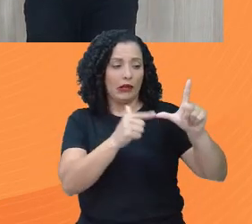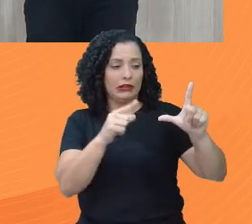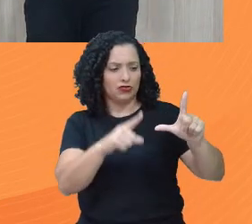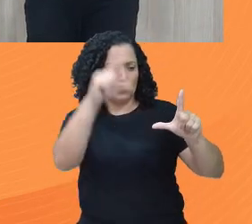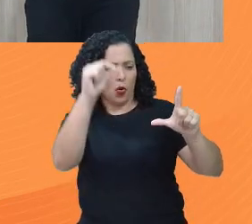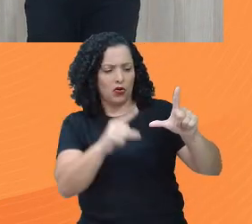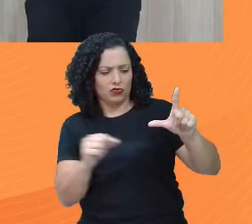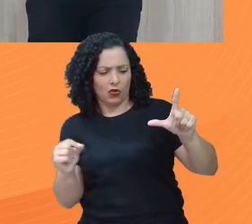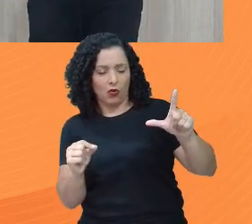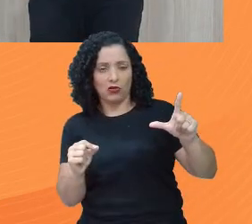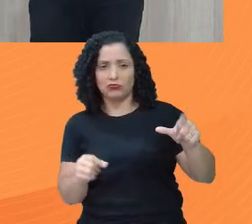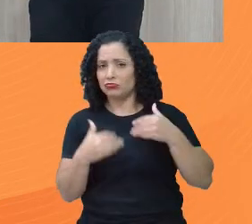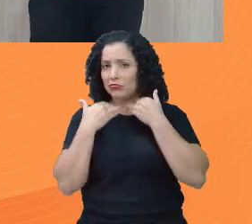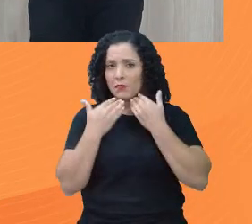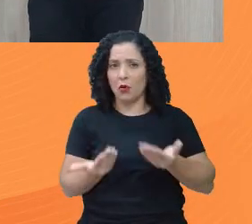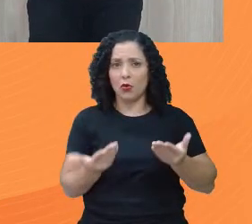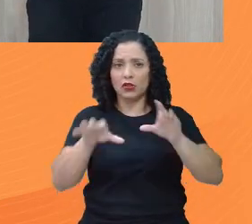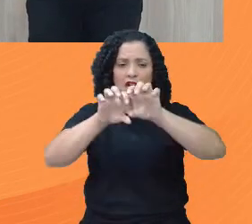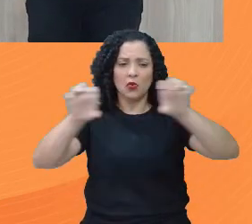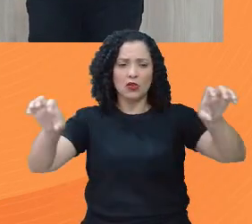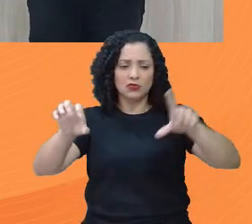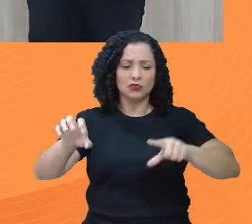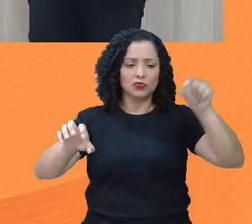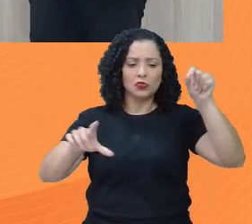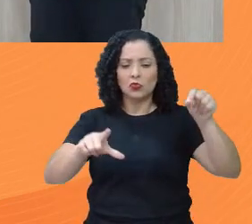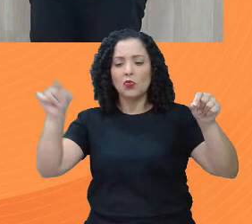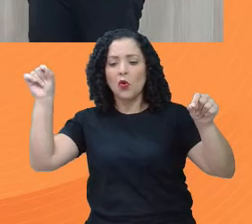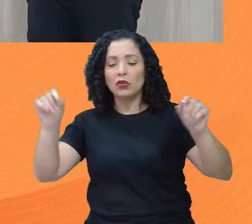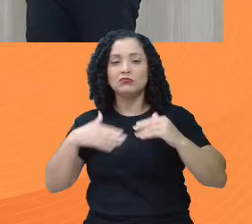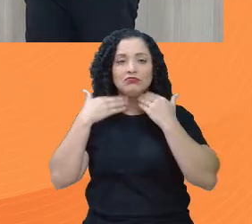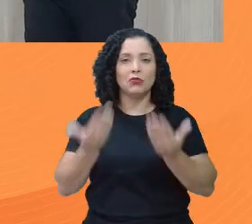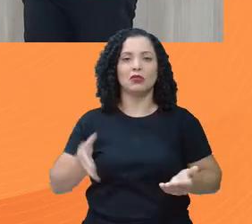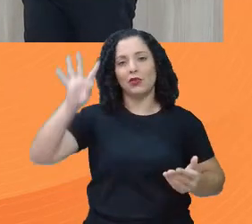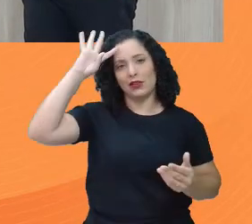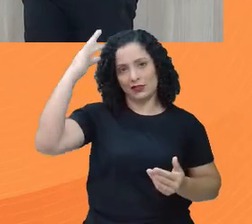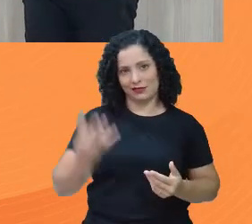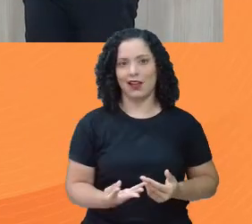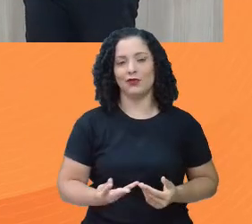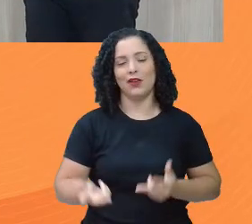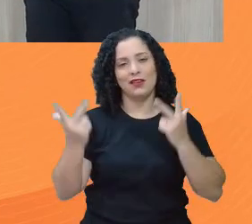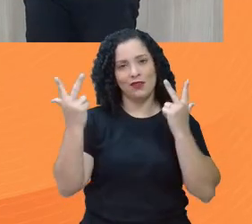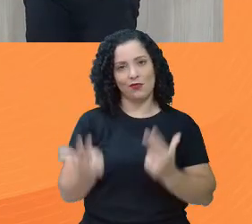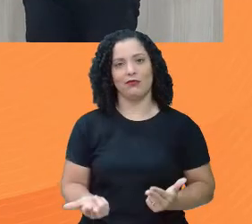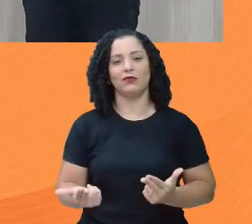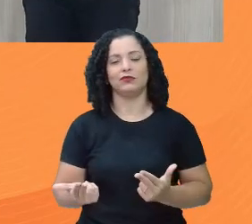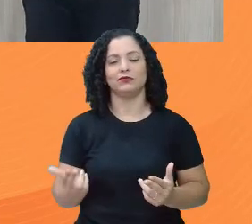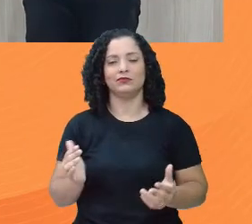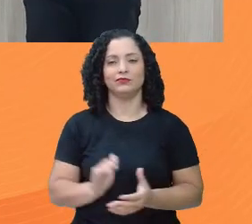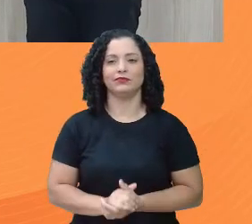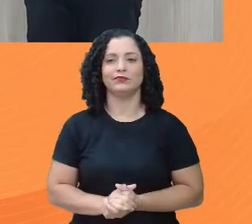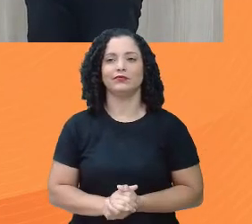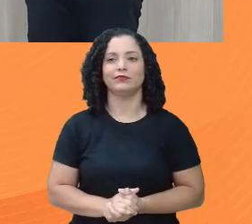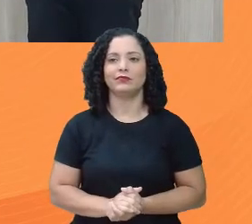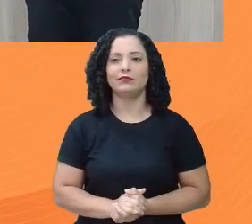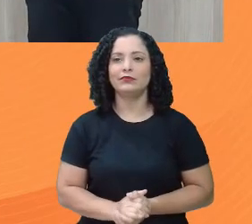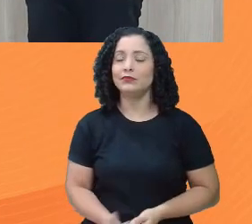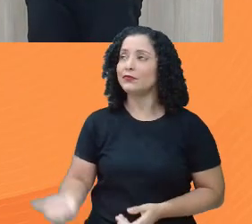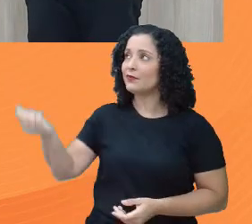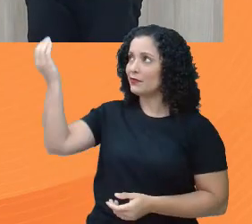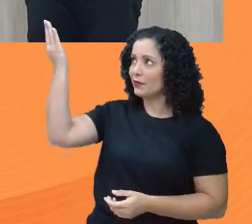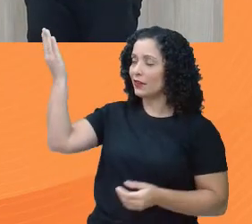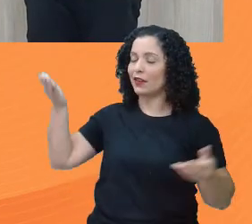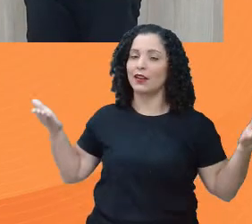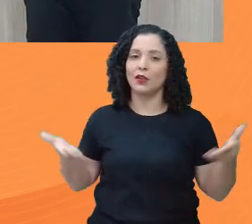qual equação você vai escolher, o resultado vai ser o mesmo. Então, vamos continuar resolvendo aqui essa equação, ó. Eu tenho aí que somar agora,